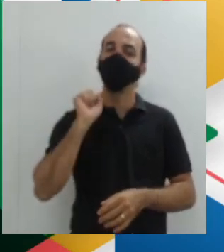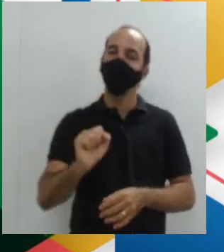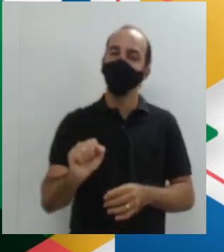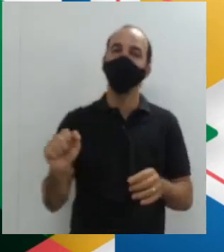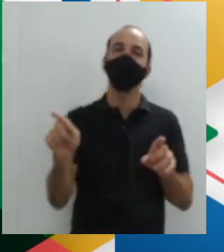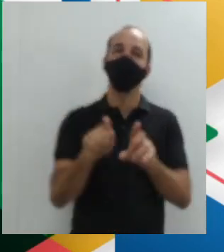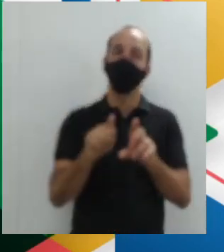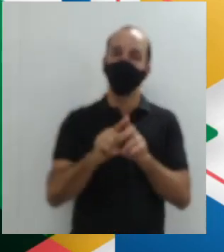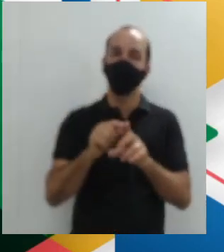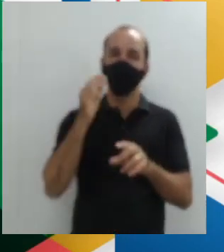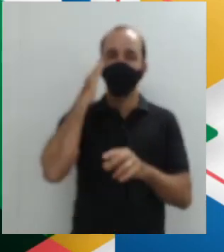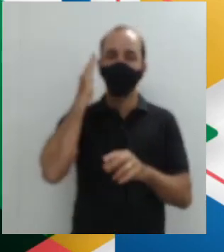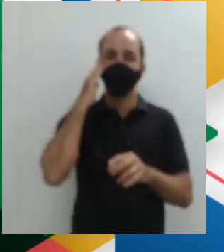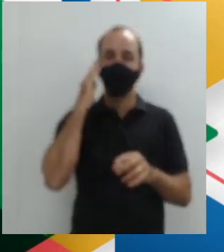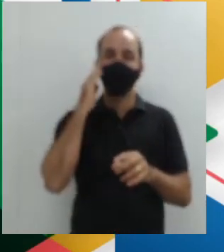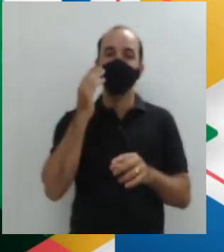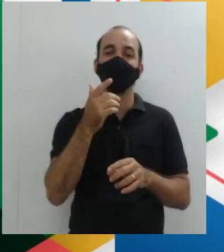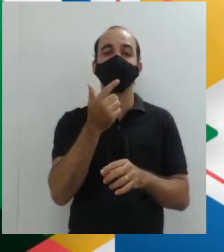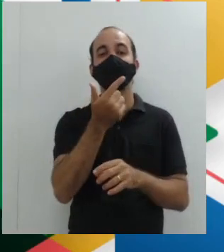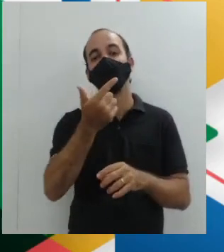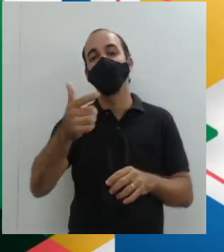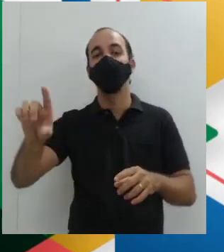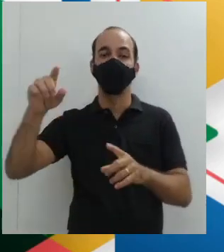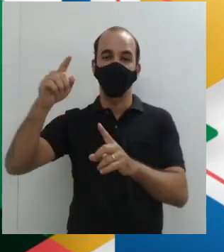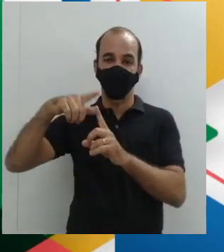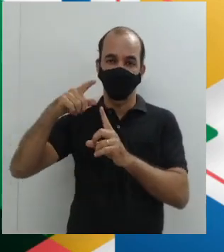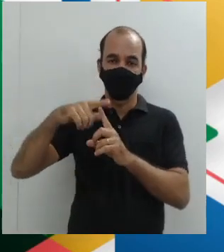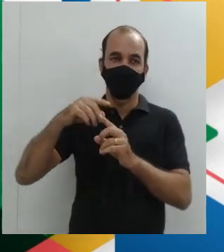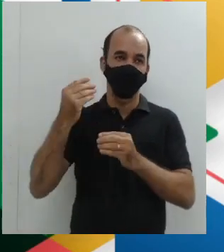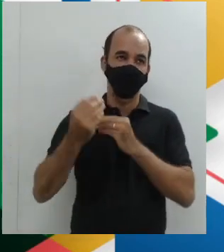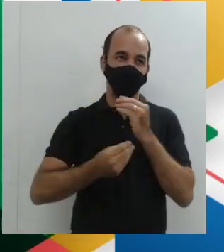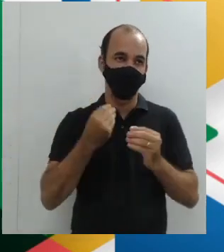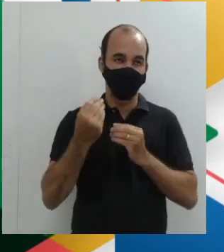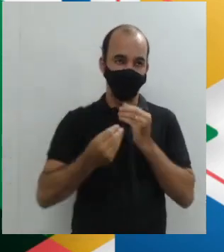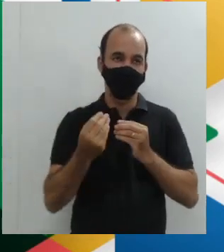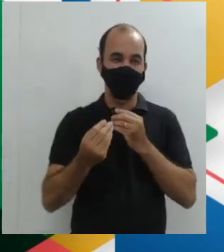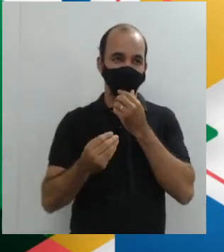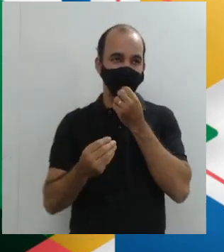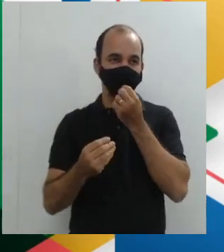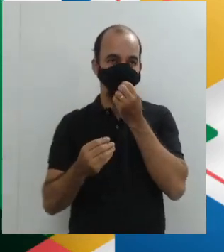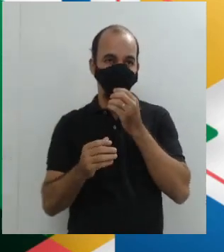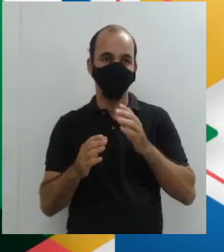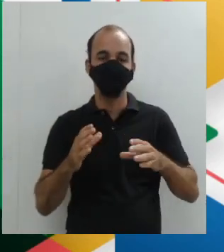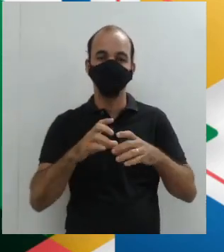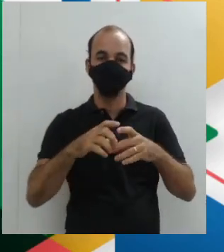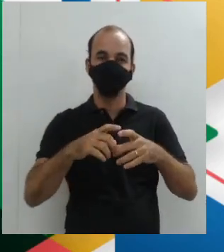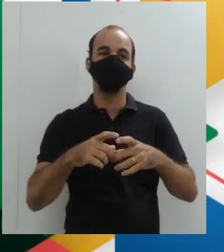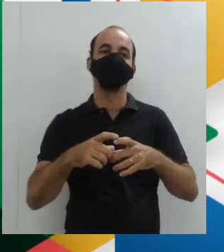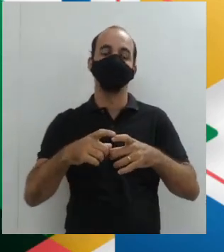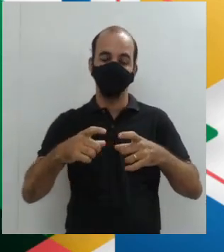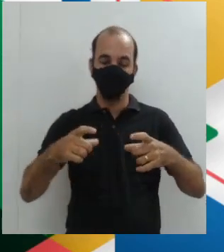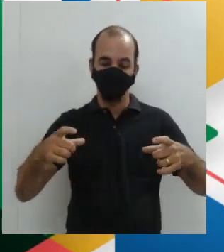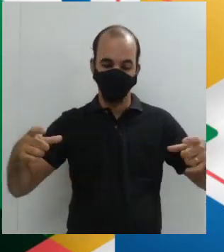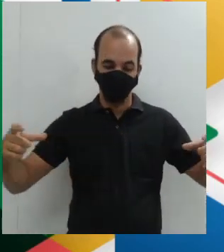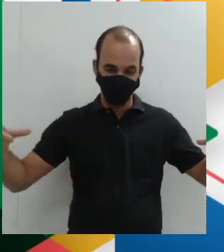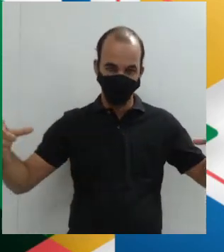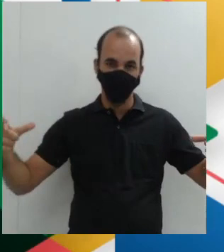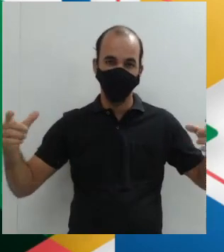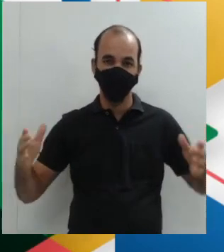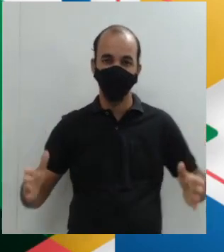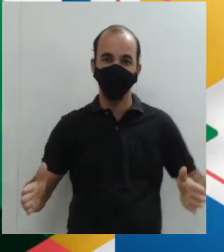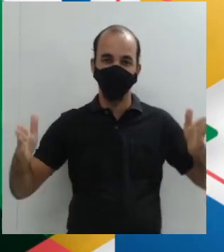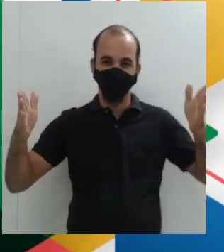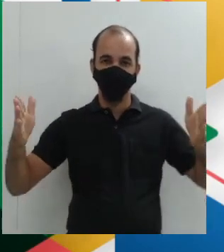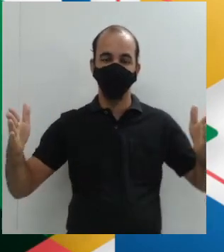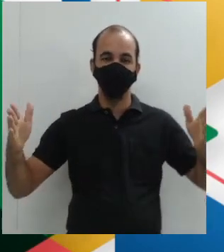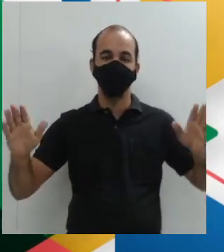só, veja a figura a seguir. Eu tenho um sólido geométrico, que é um paralelepípedo, com dimensões A, B e C. E